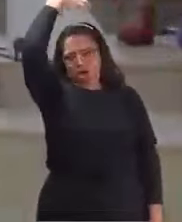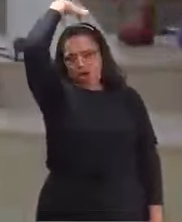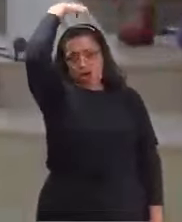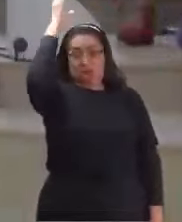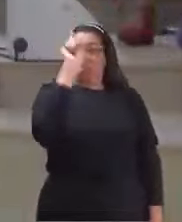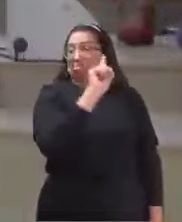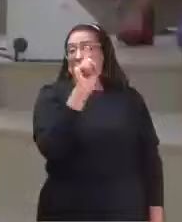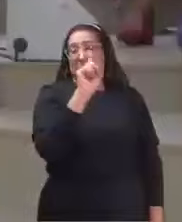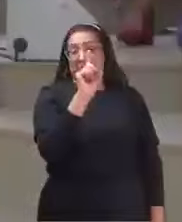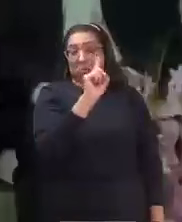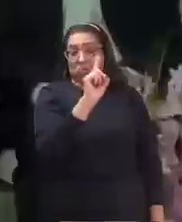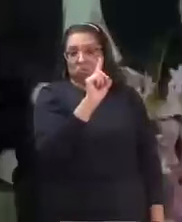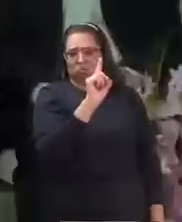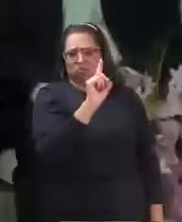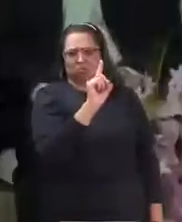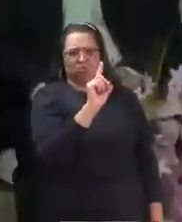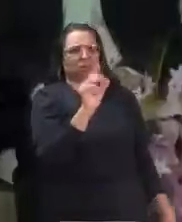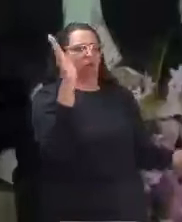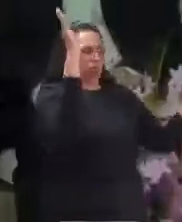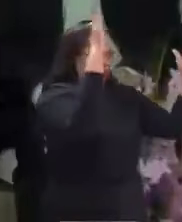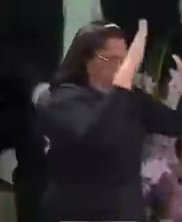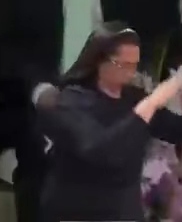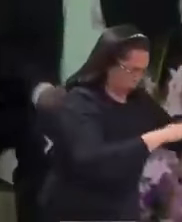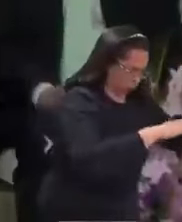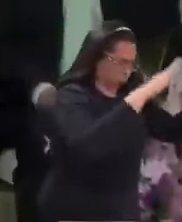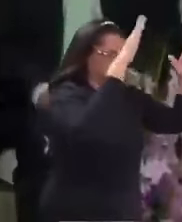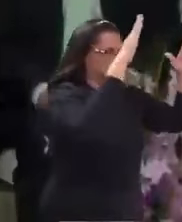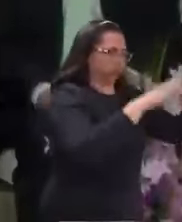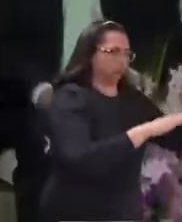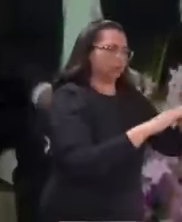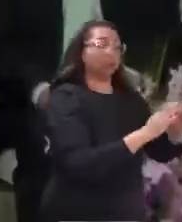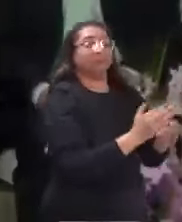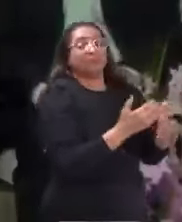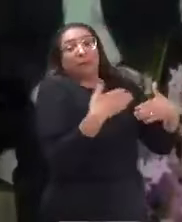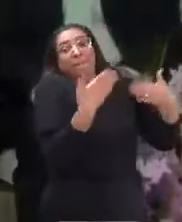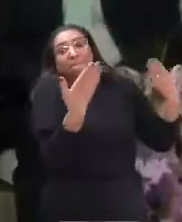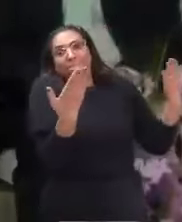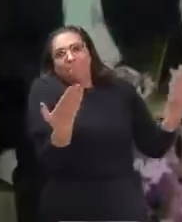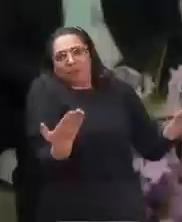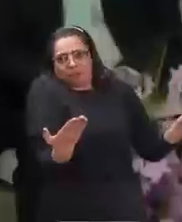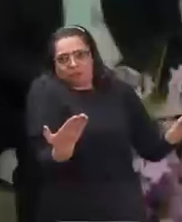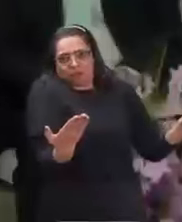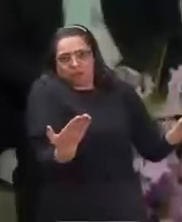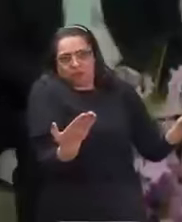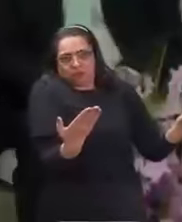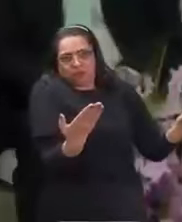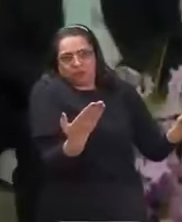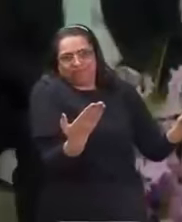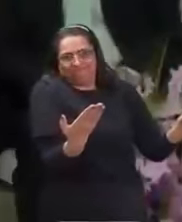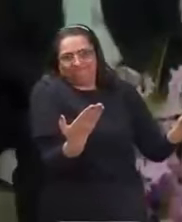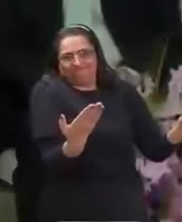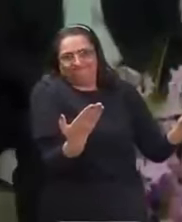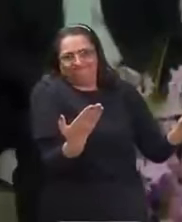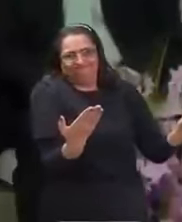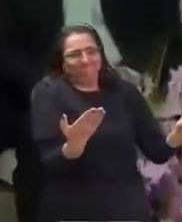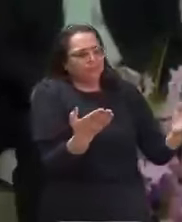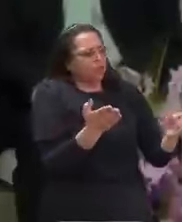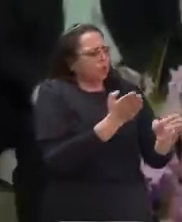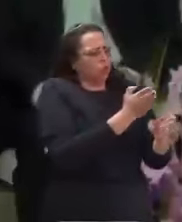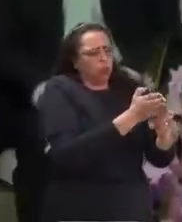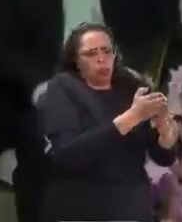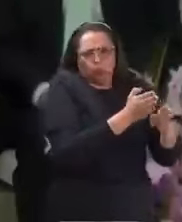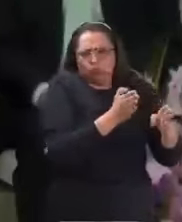revelação de um Deus então o projeto vai se desenrolar veja que são tempos anos